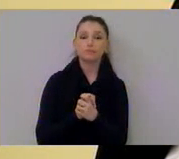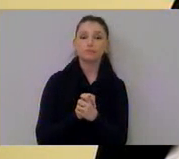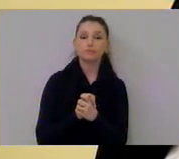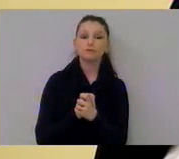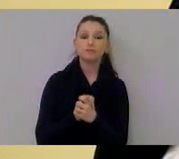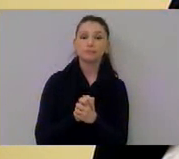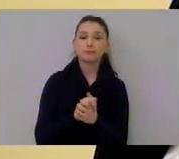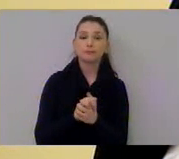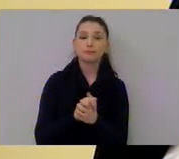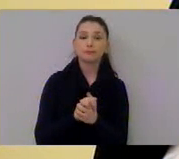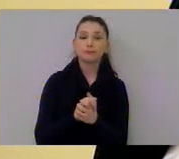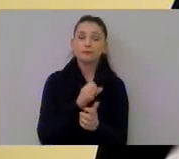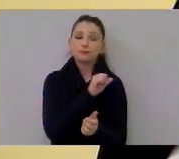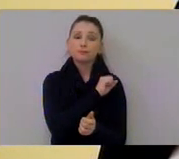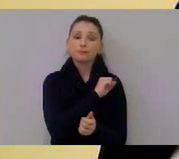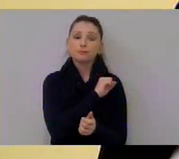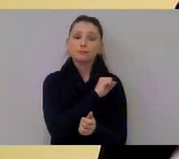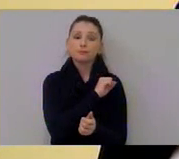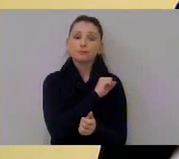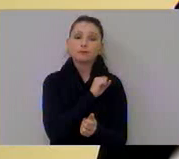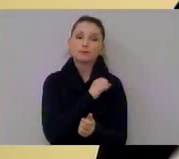Indicação